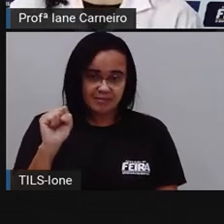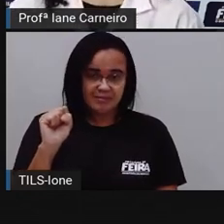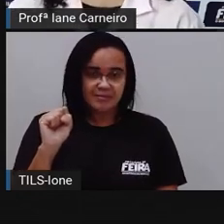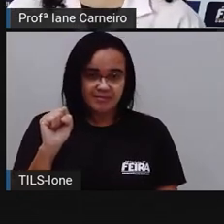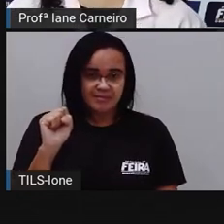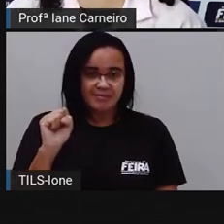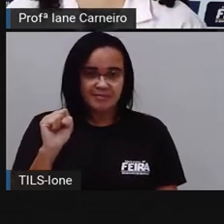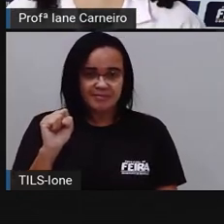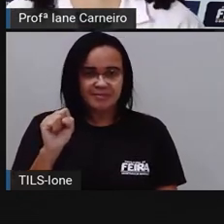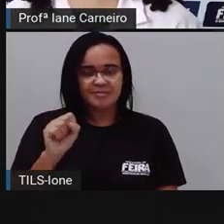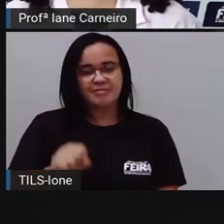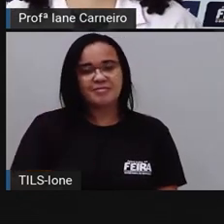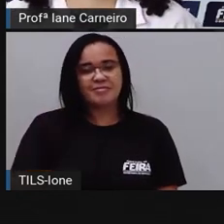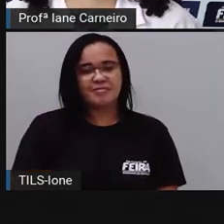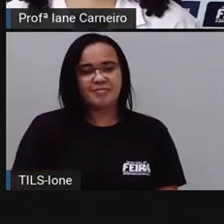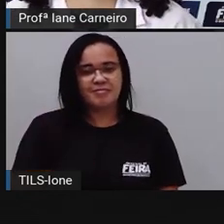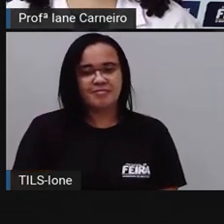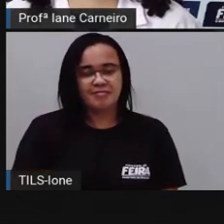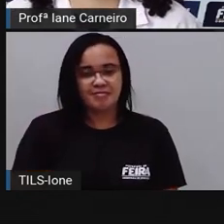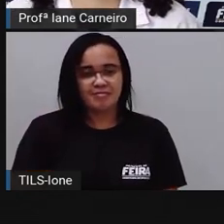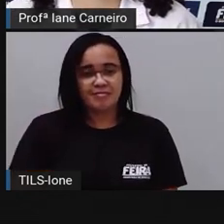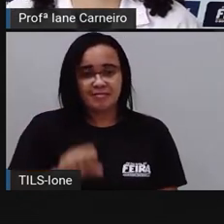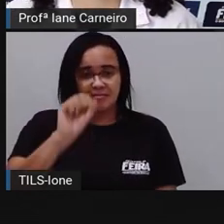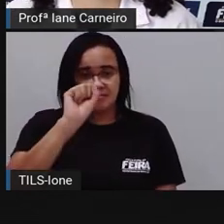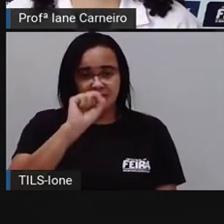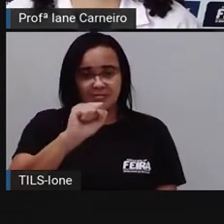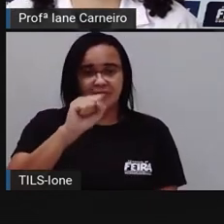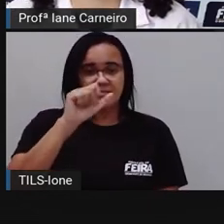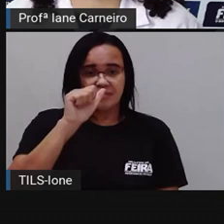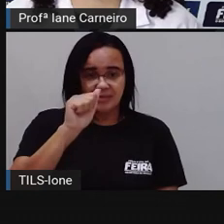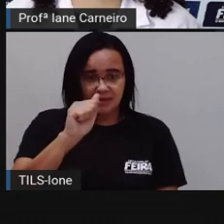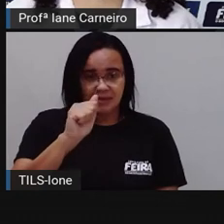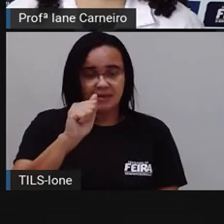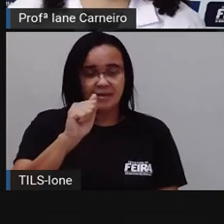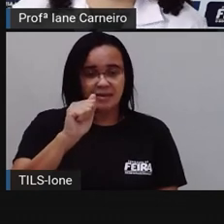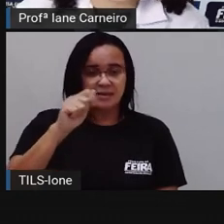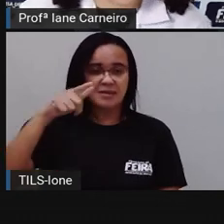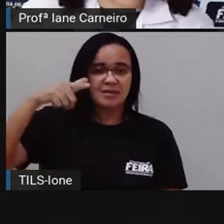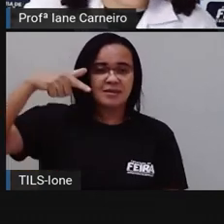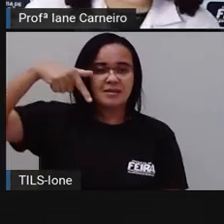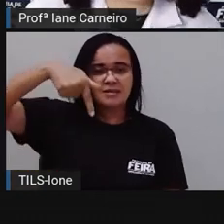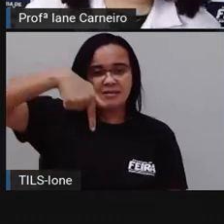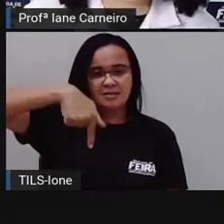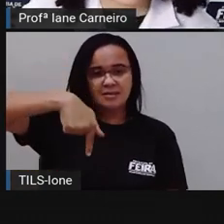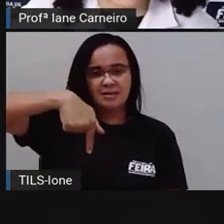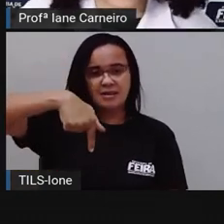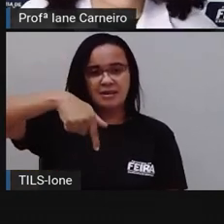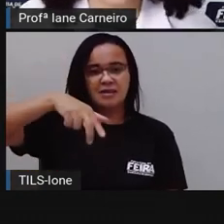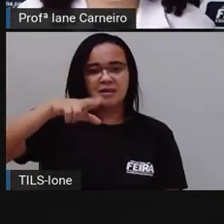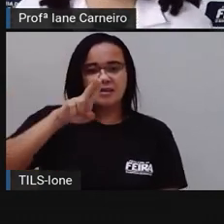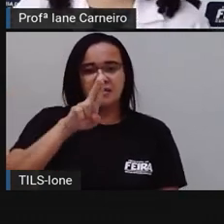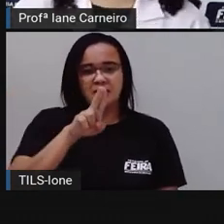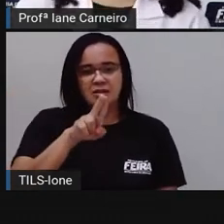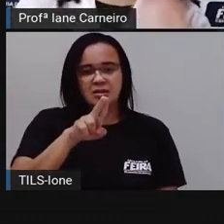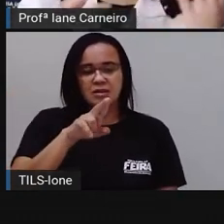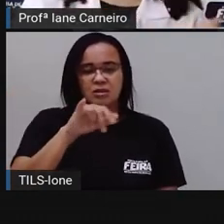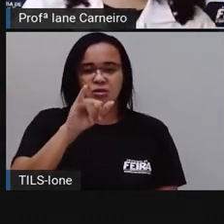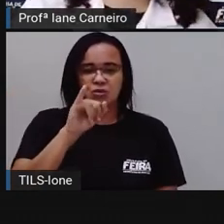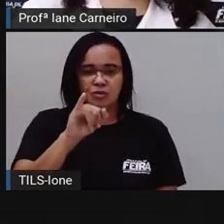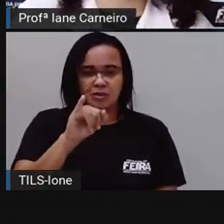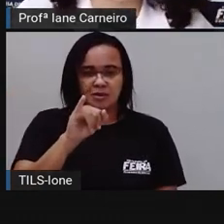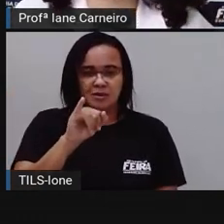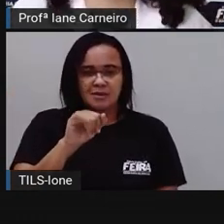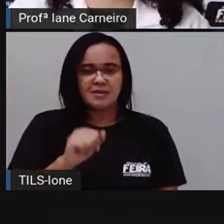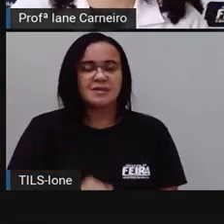sagui. Vamos lá, que a Pro quer falar sobre esse conjuntinho aqui de letras, ó. Sa. O Pro, na